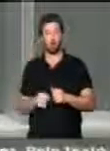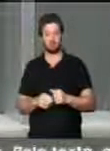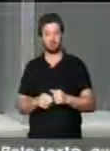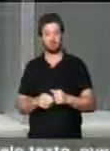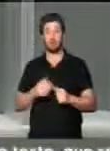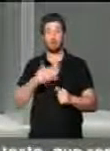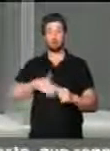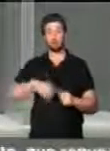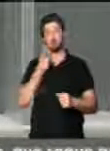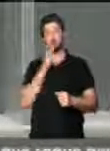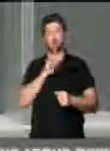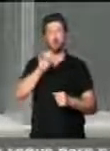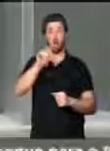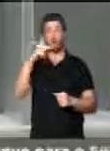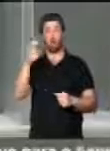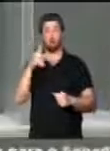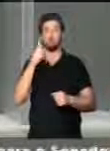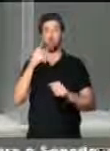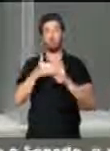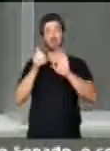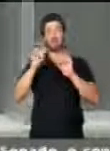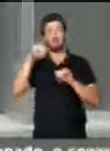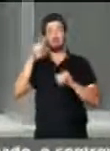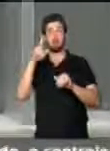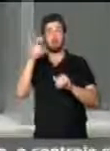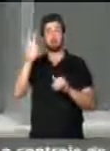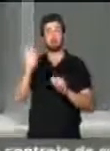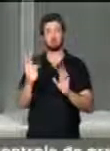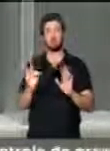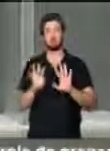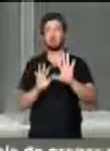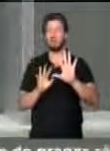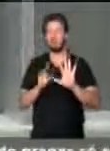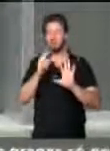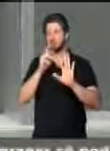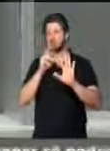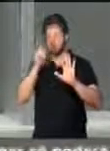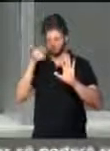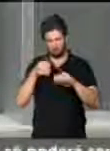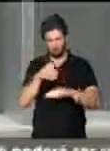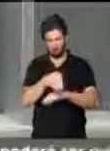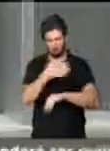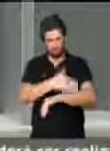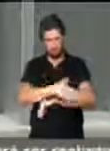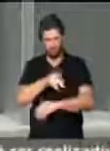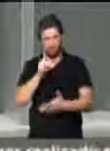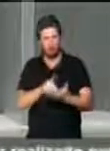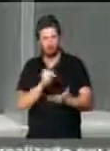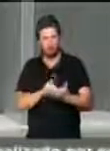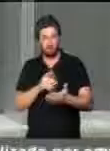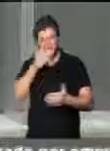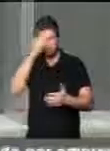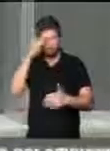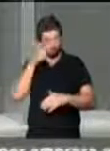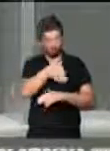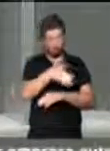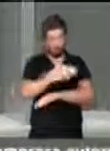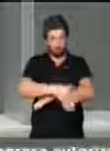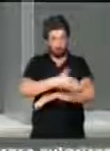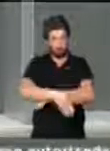gostam que seja chamado de golpe e chamam de impeachment. Será que foram as ruas, e as pessoas que foram às